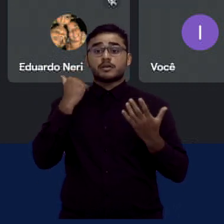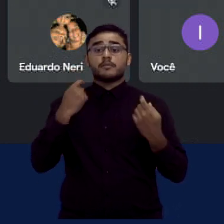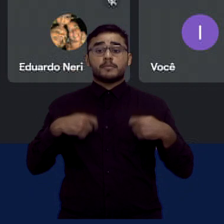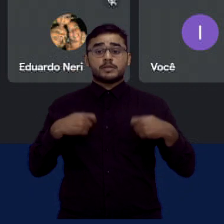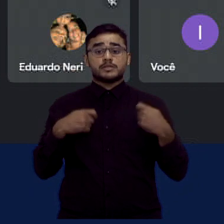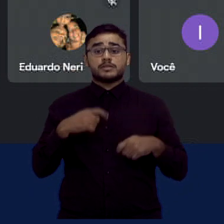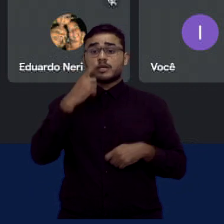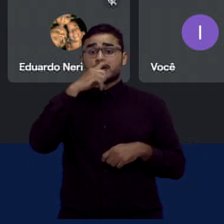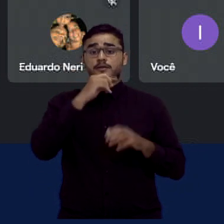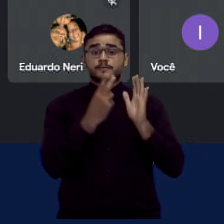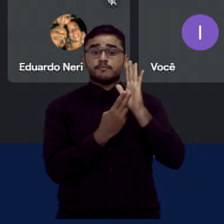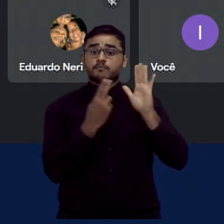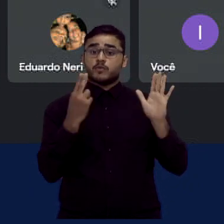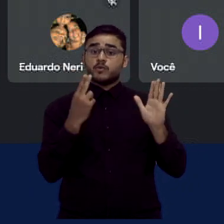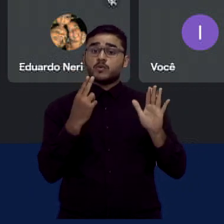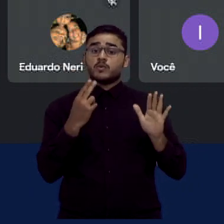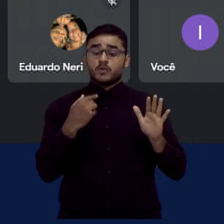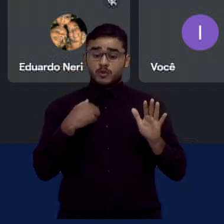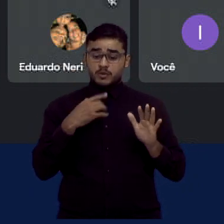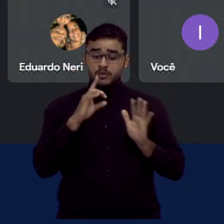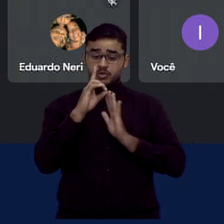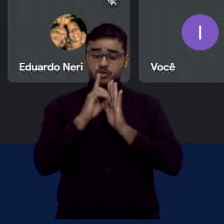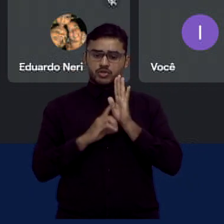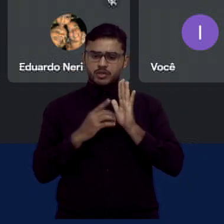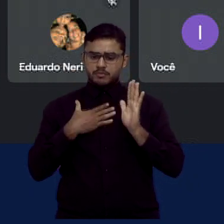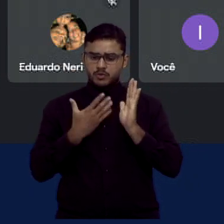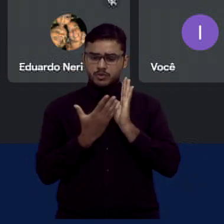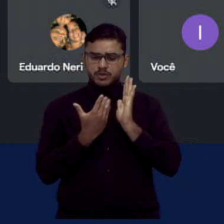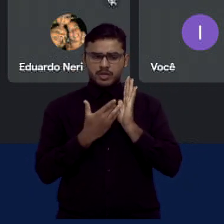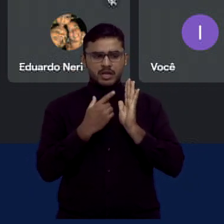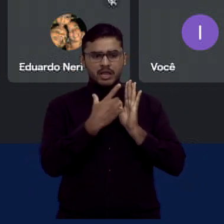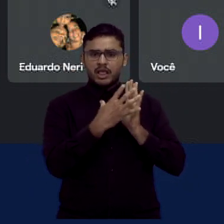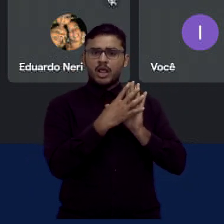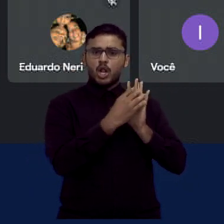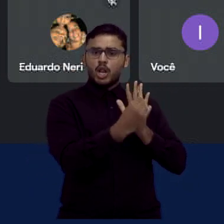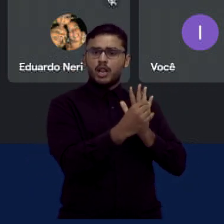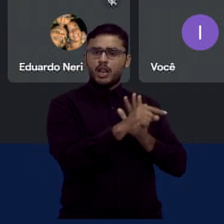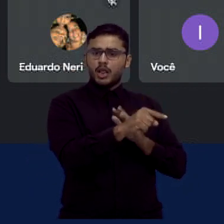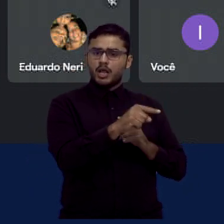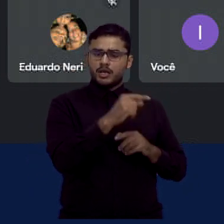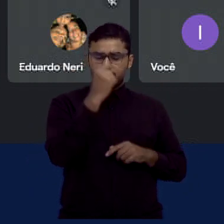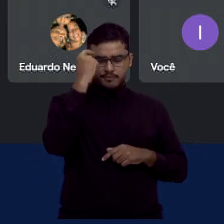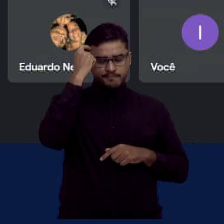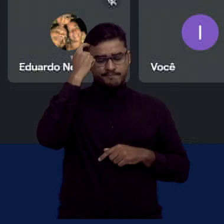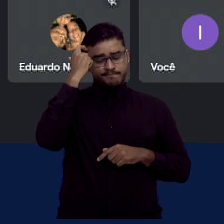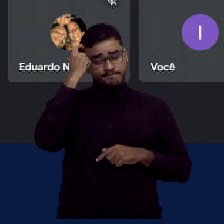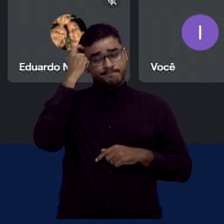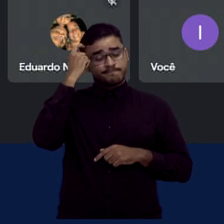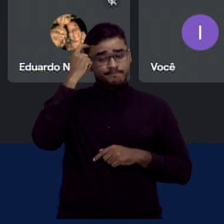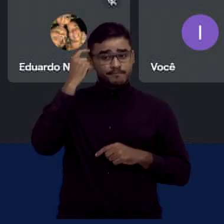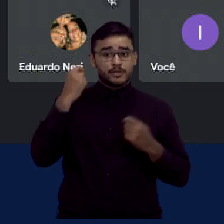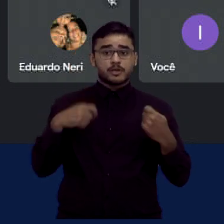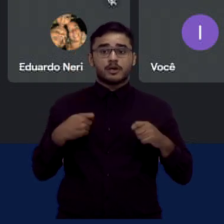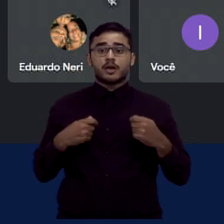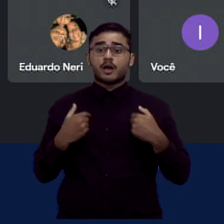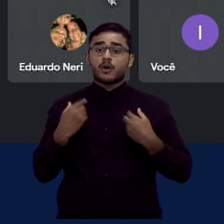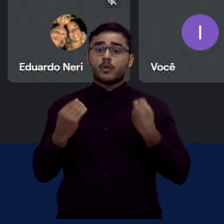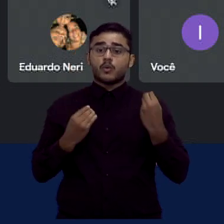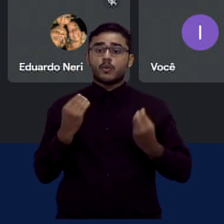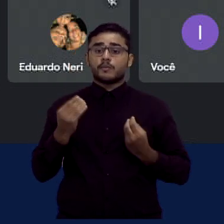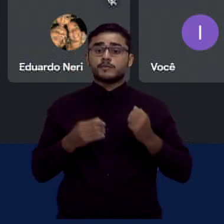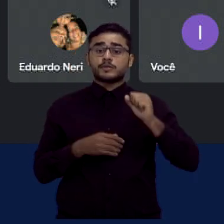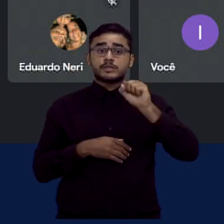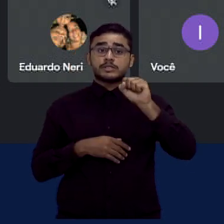isso. E eu acho que a gente só vai conseguir isso, porque é impossível fugir da IA, ao meu ver,